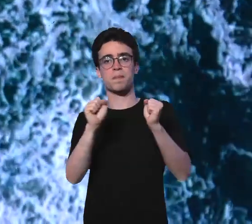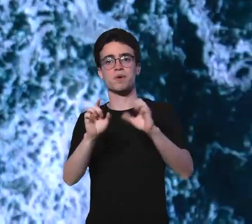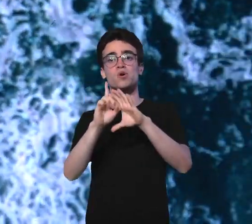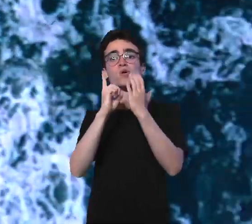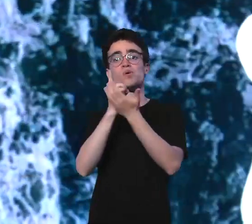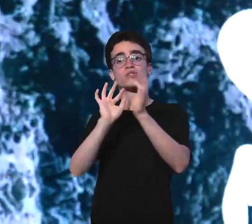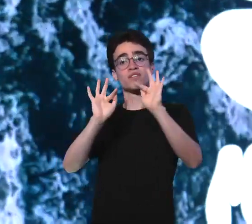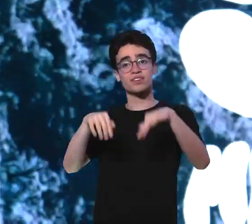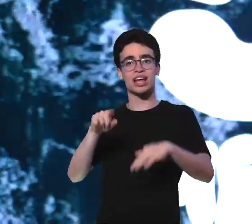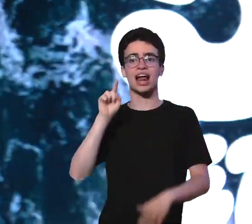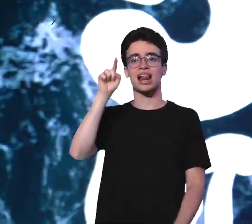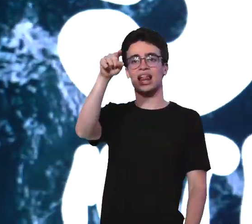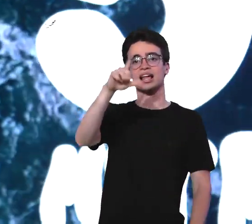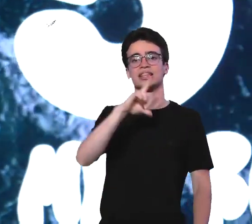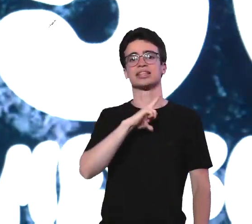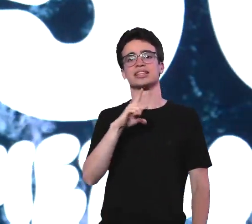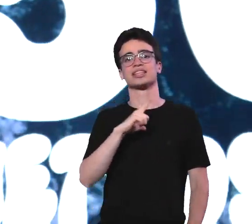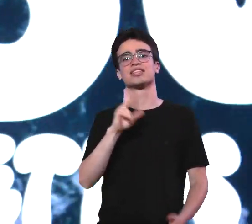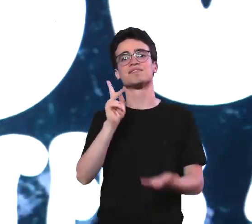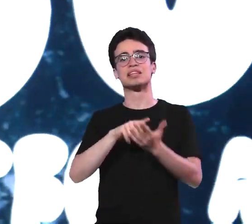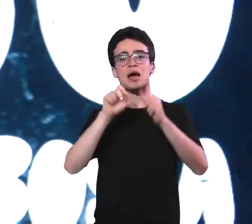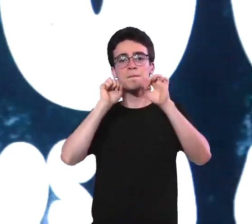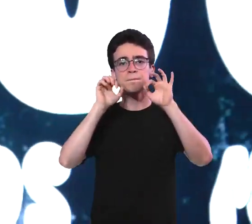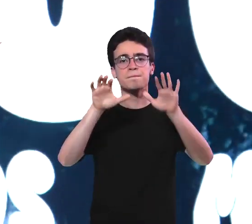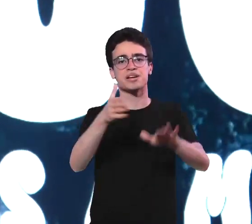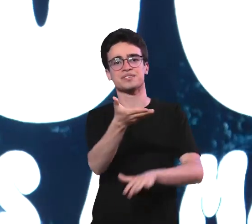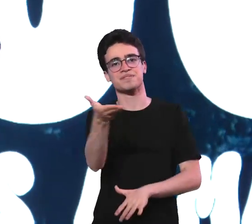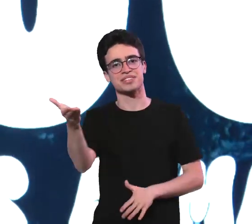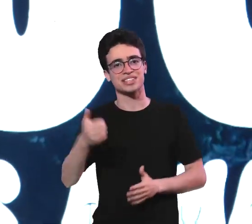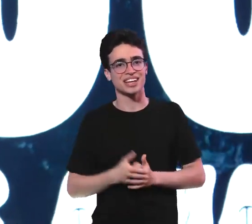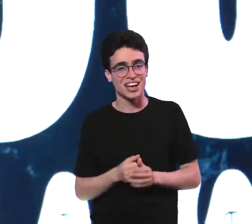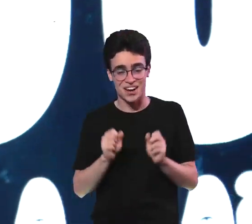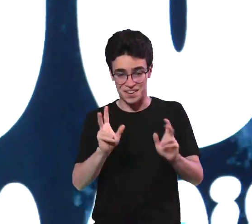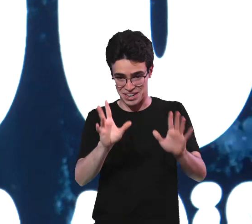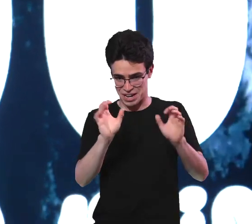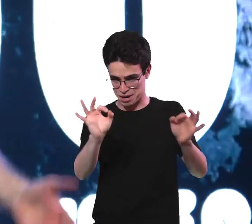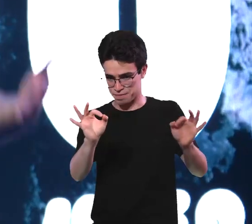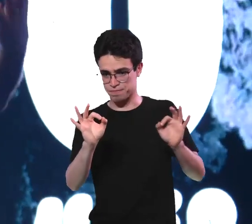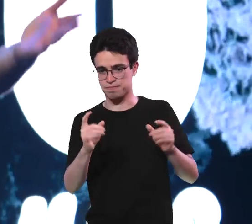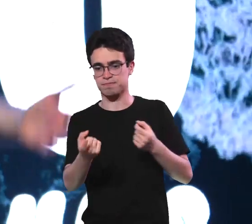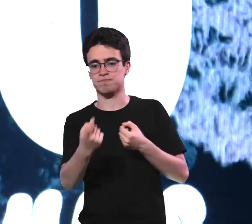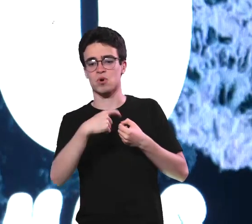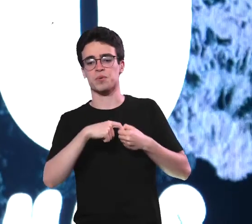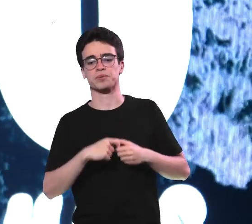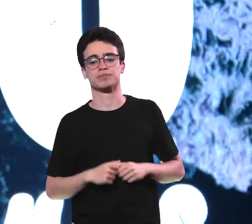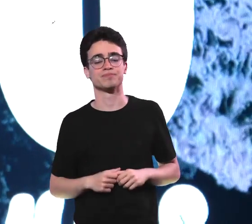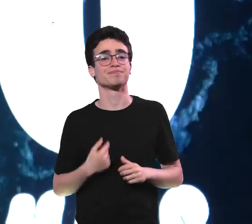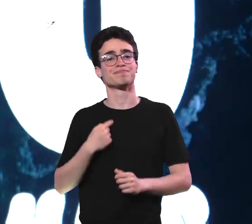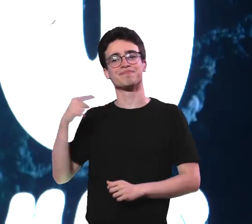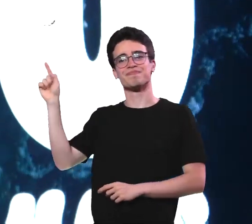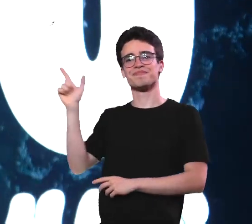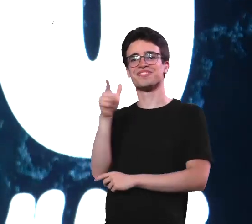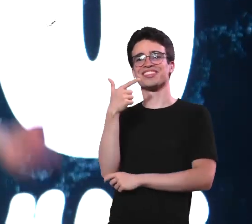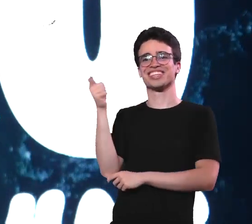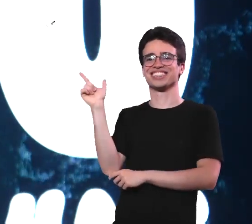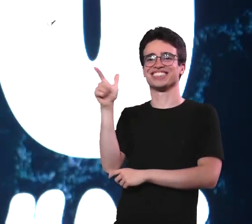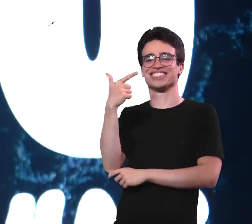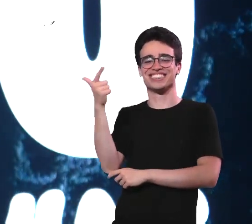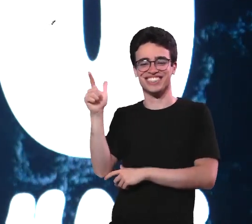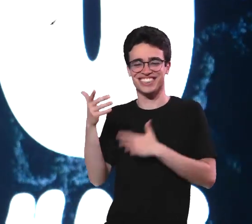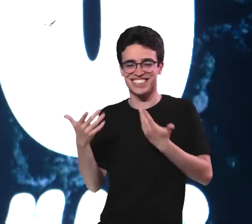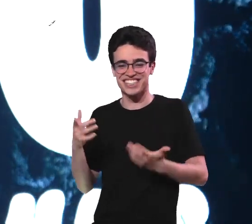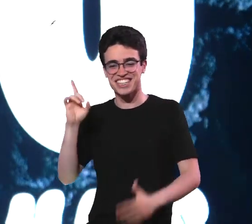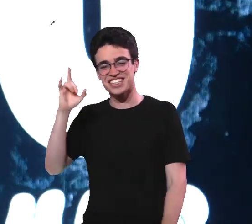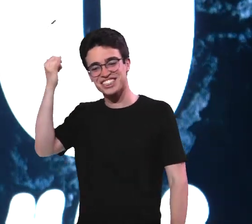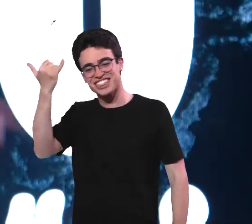no stand, e vai ser bênção na sua vida. Bom, mas voltando aqui, eu estava no Legendários, e Deus falou